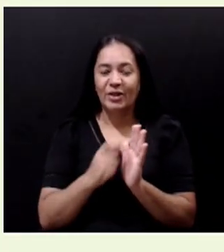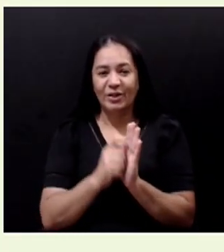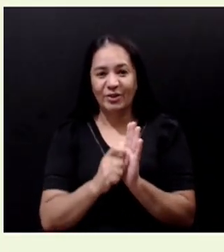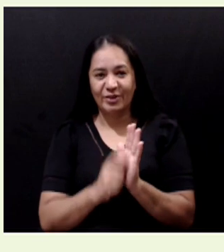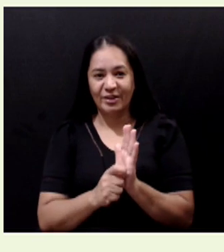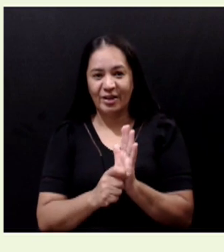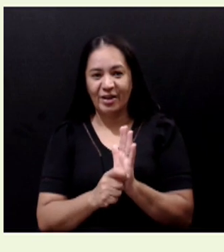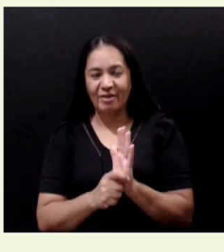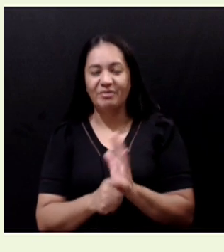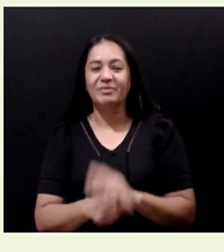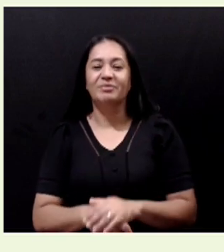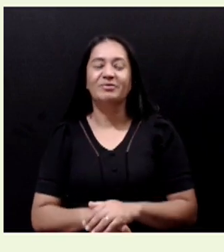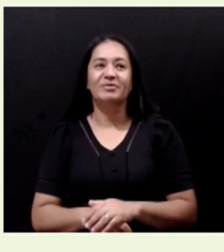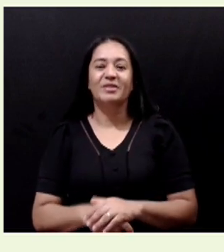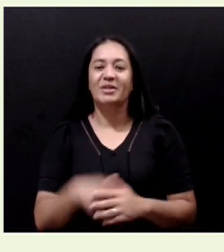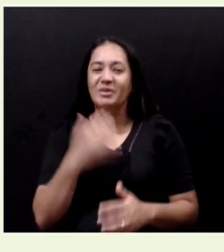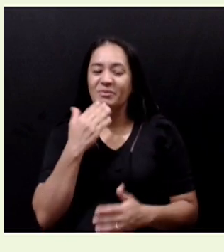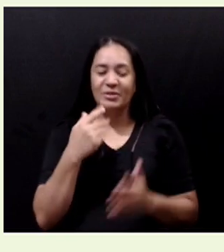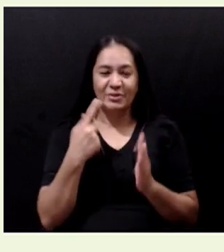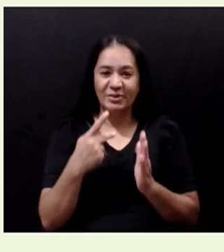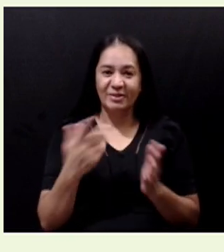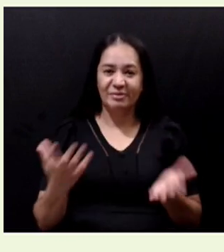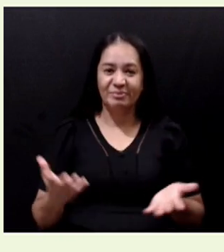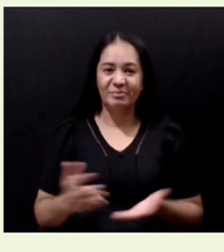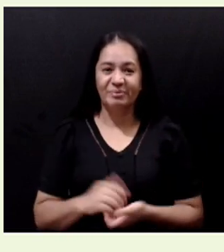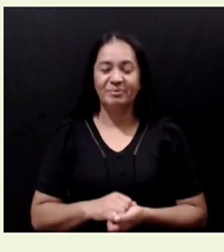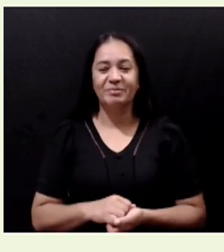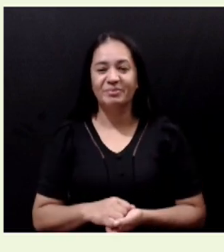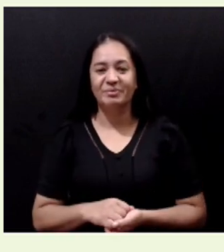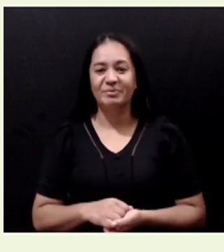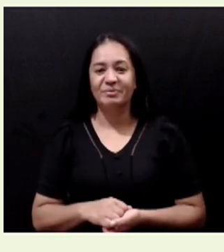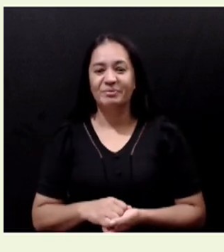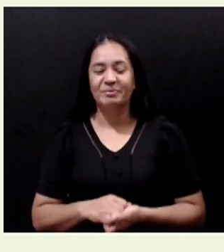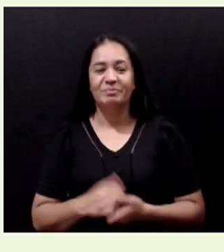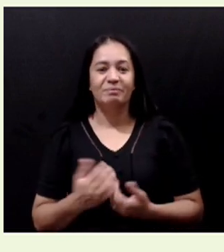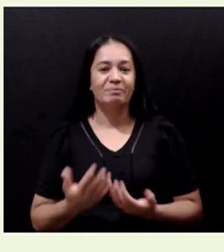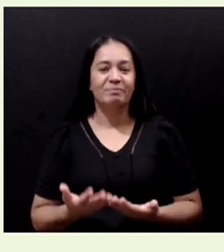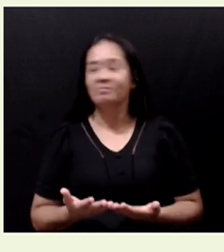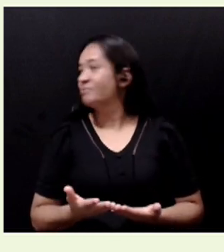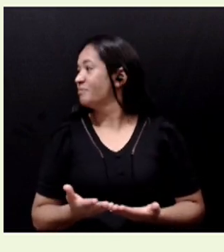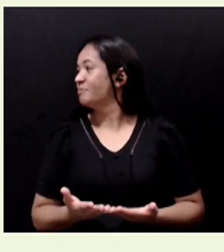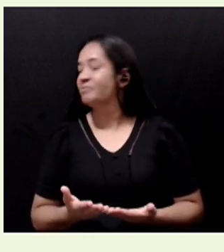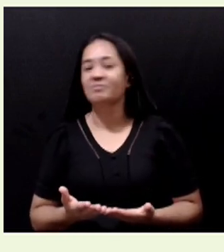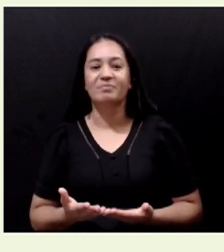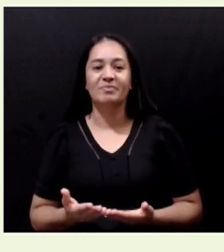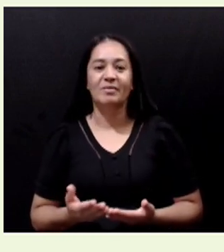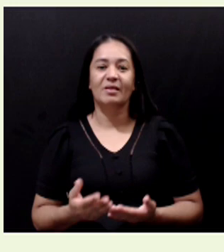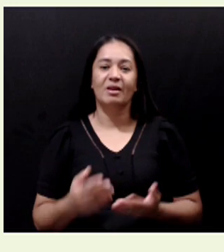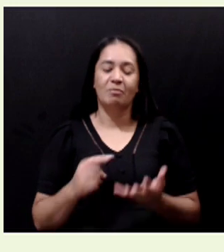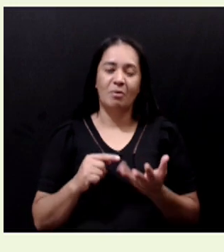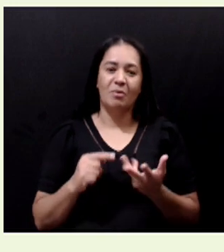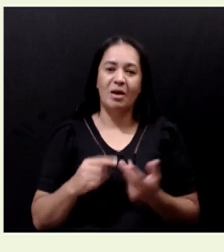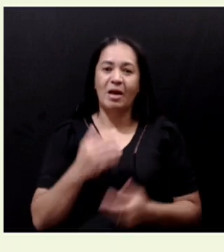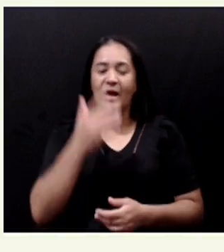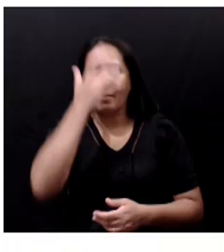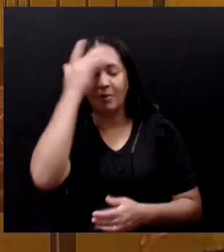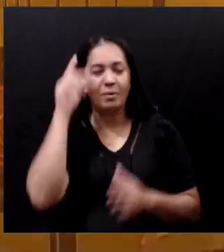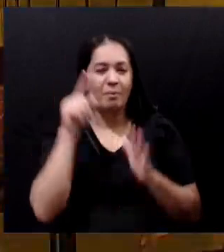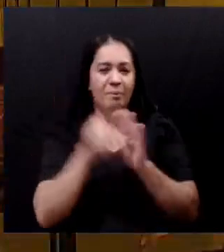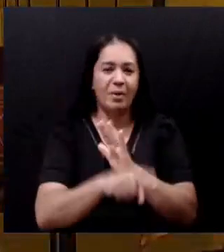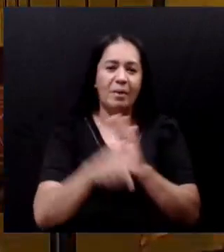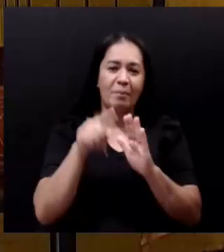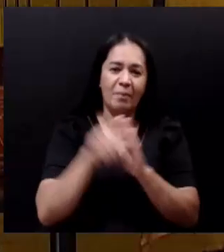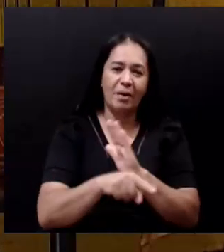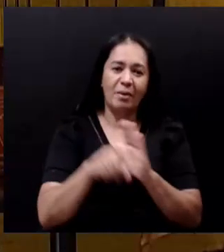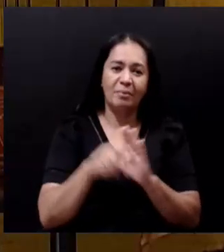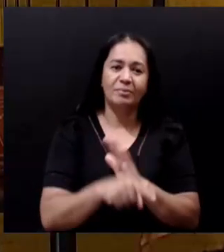e o pedido dele. E aí, veio na demanda, o pessoal foi perguntando. Aí